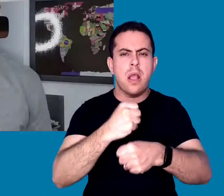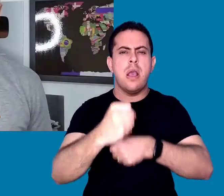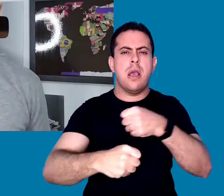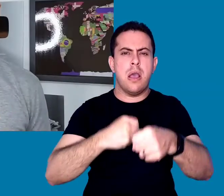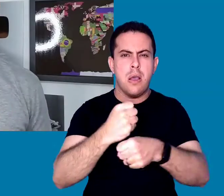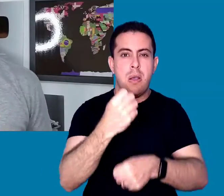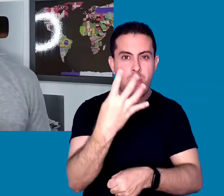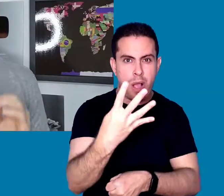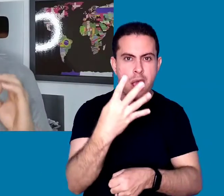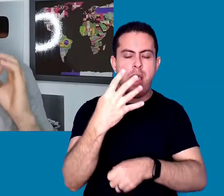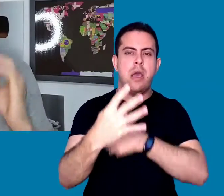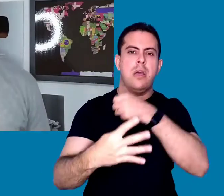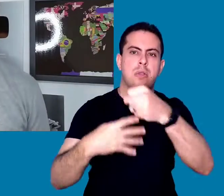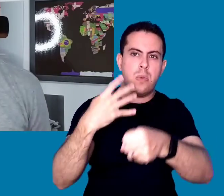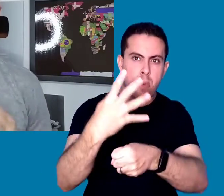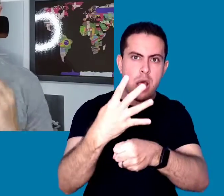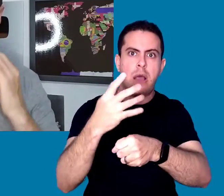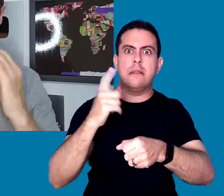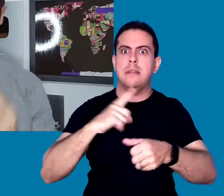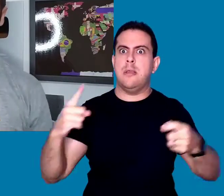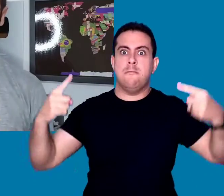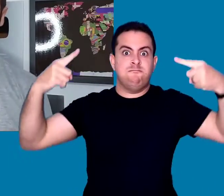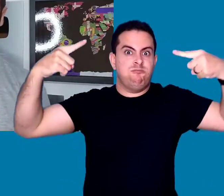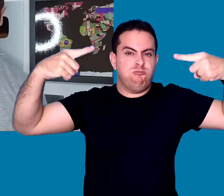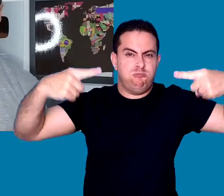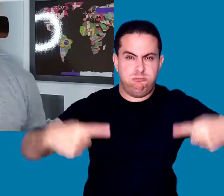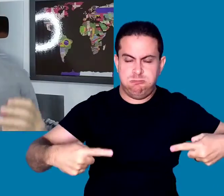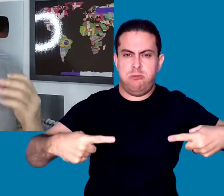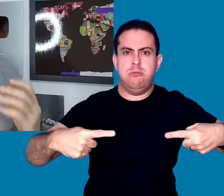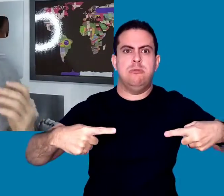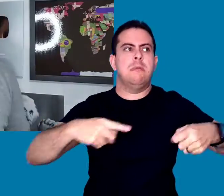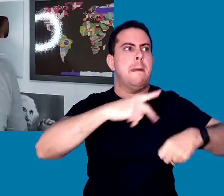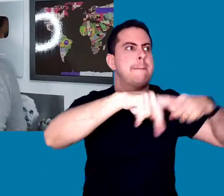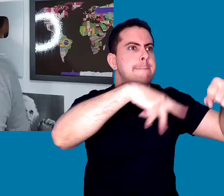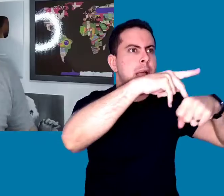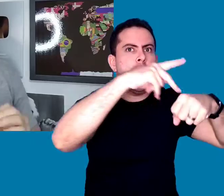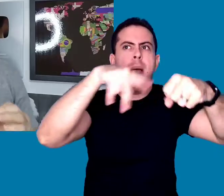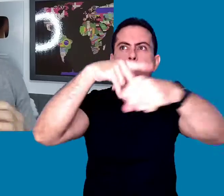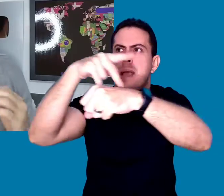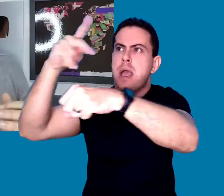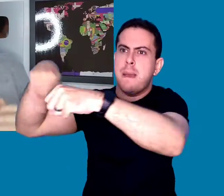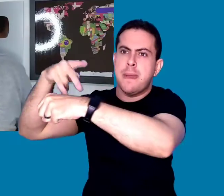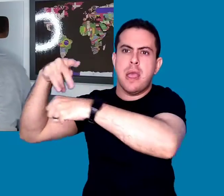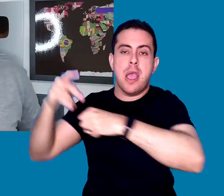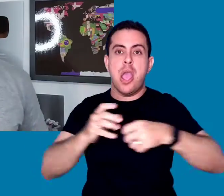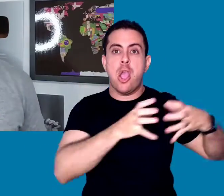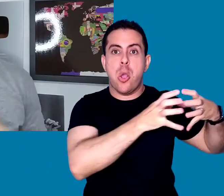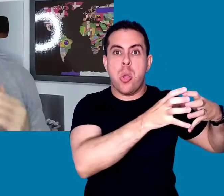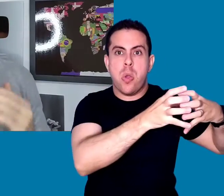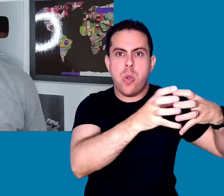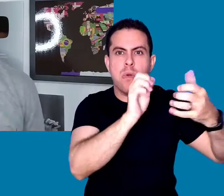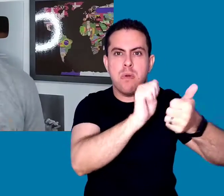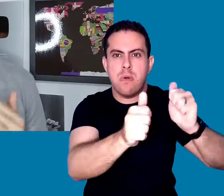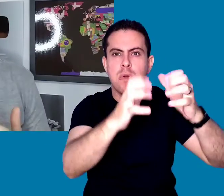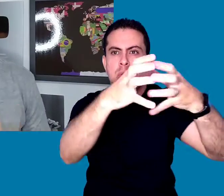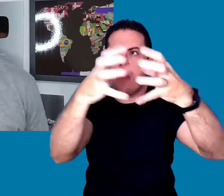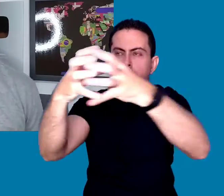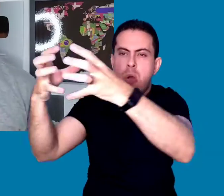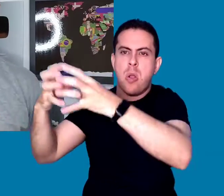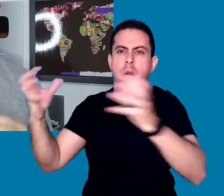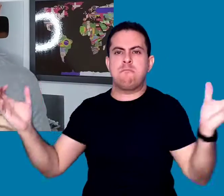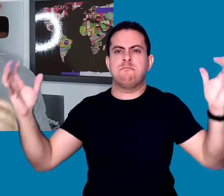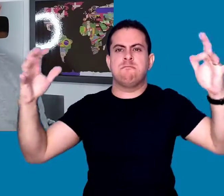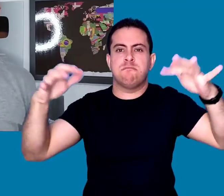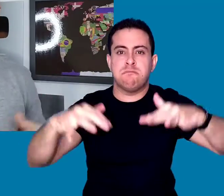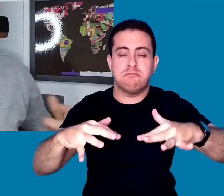A cada 4 anos, uma gigantesca competição acontece e cada nação envia para ela sua delegação de